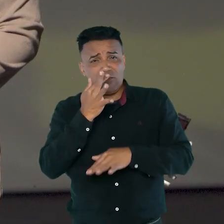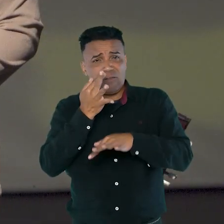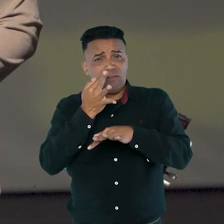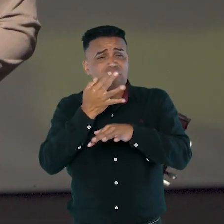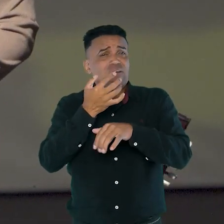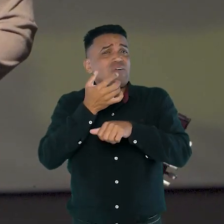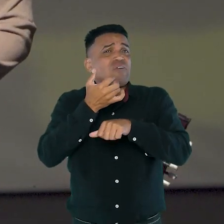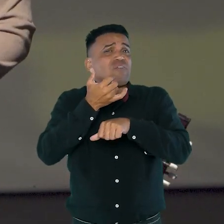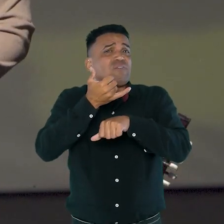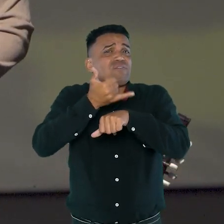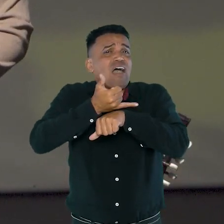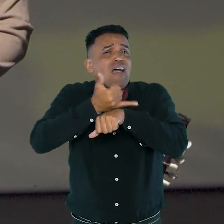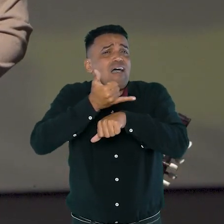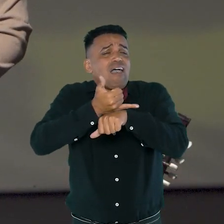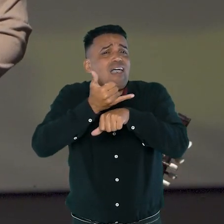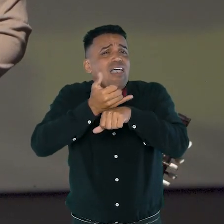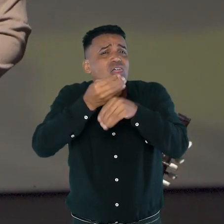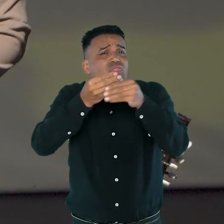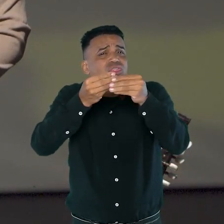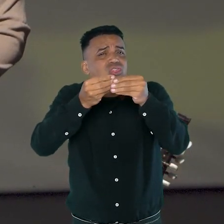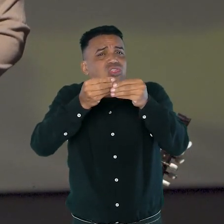ferrugem ou